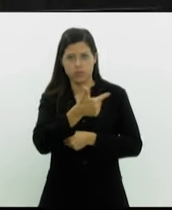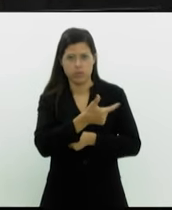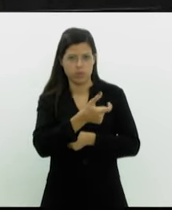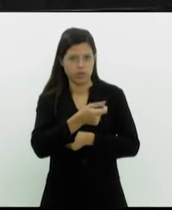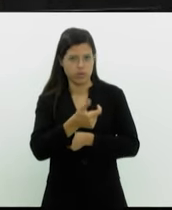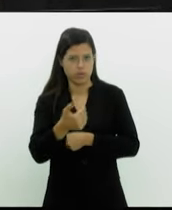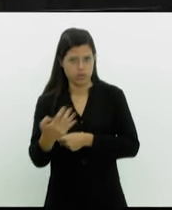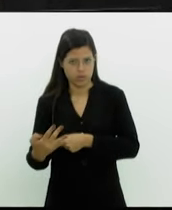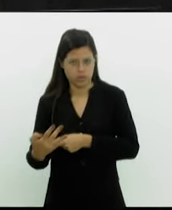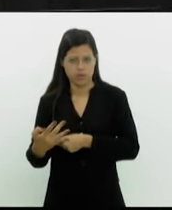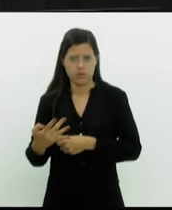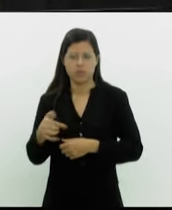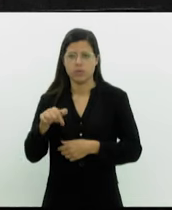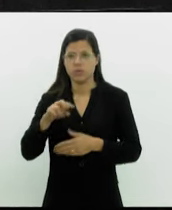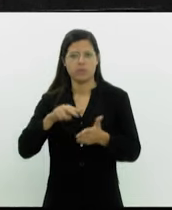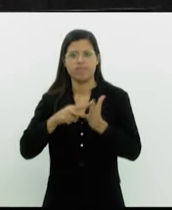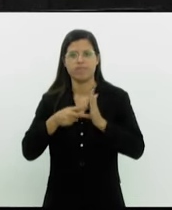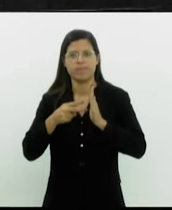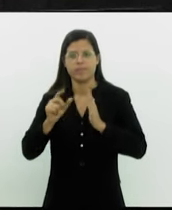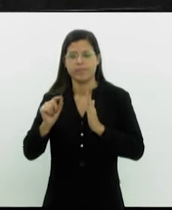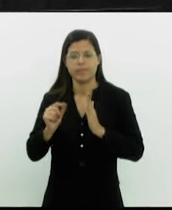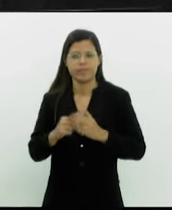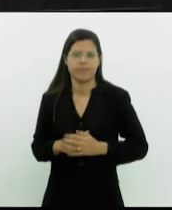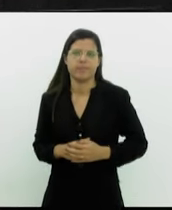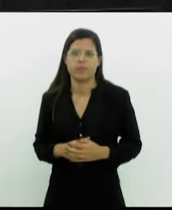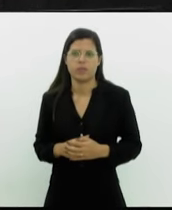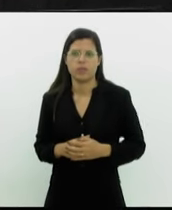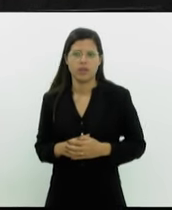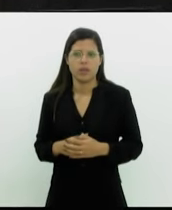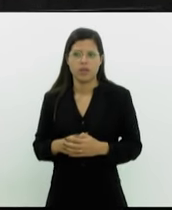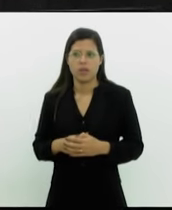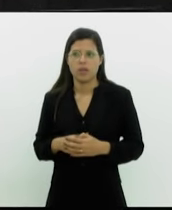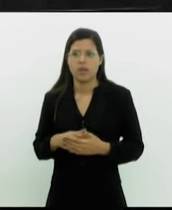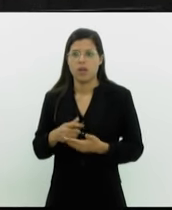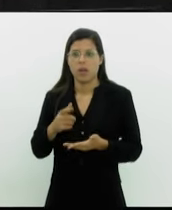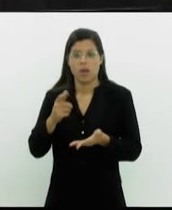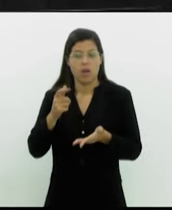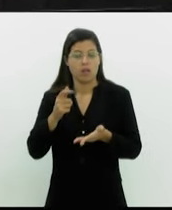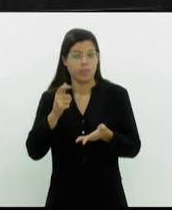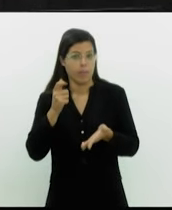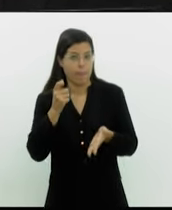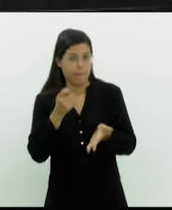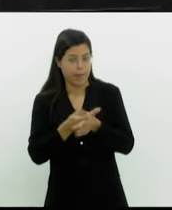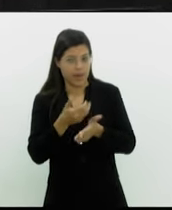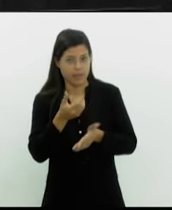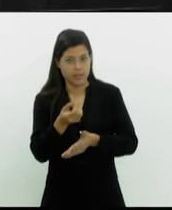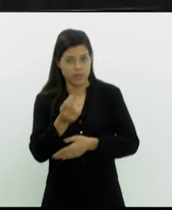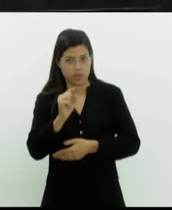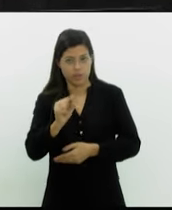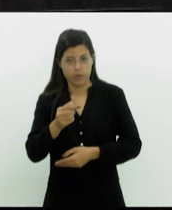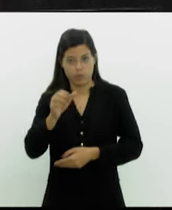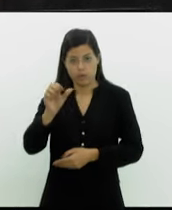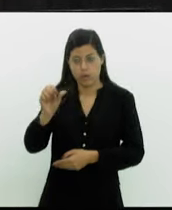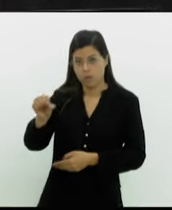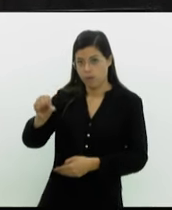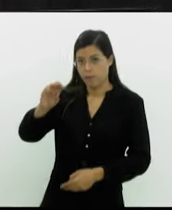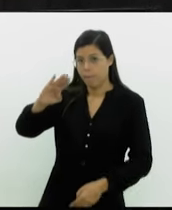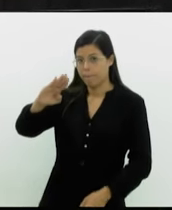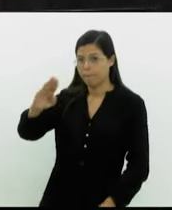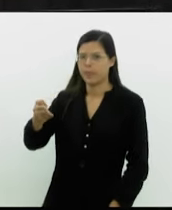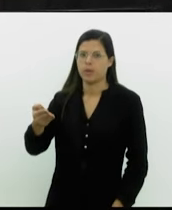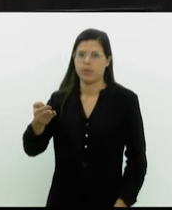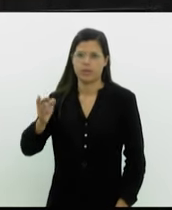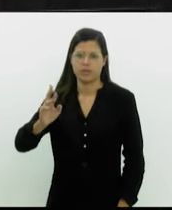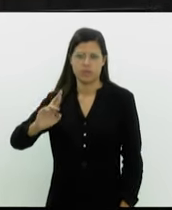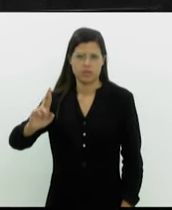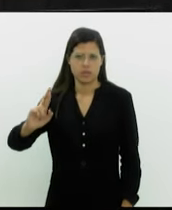2024. Isto quer dizer que, ao invés de pagarmos 6,9 bilhões de